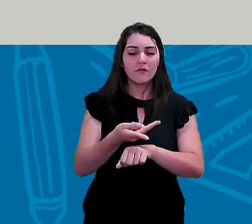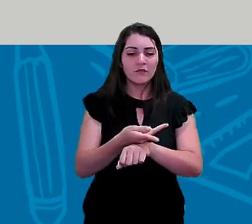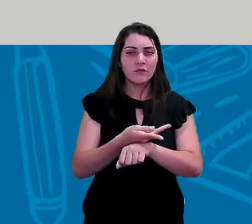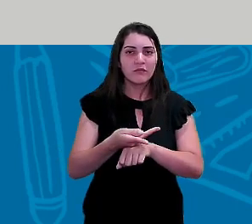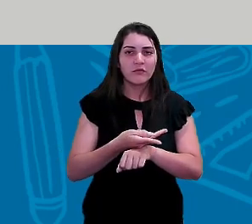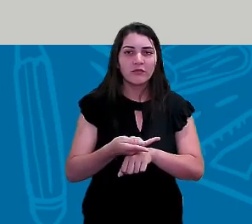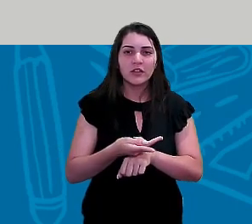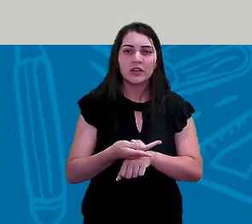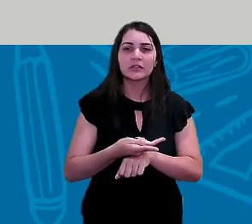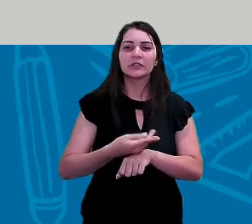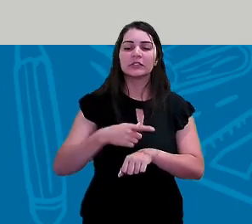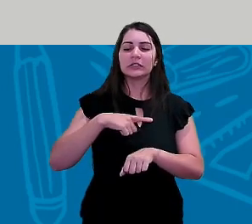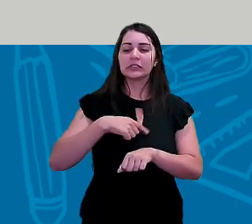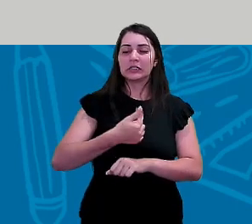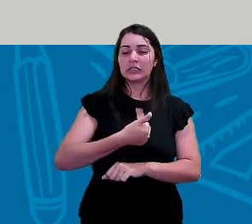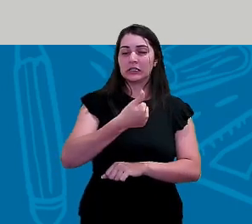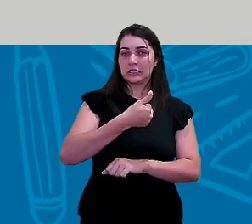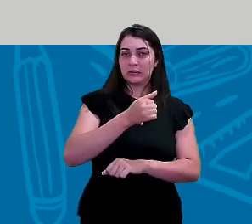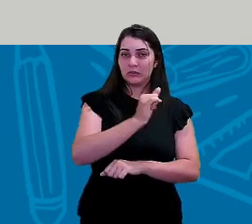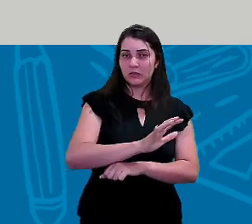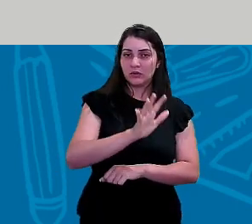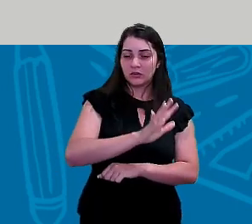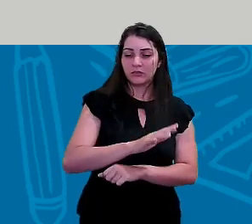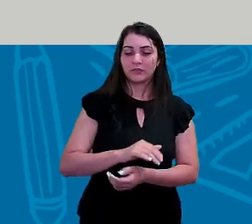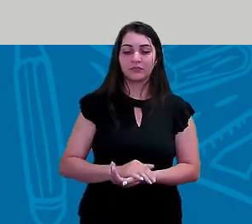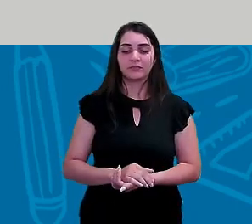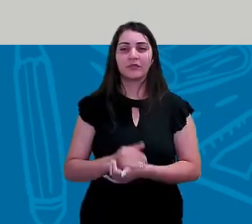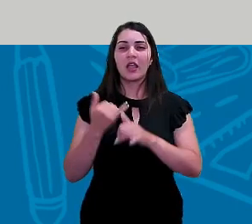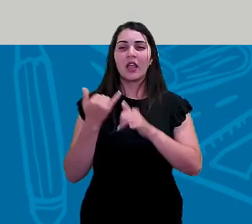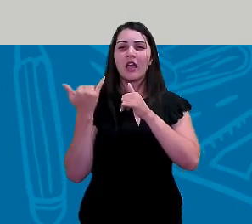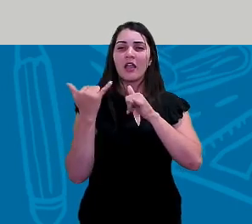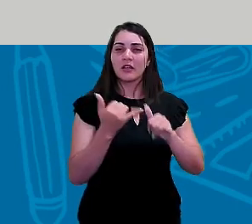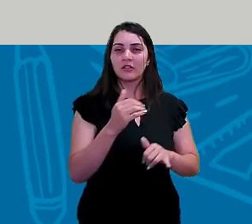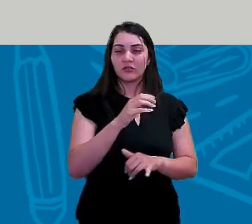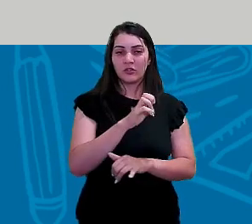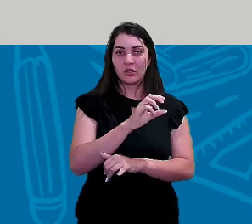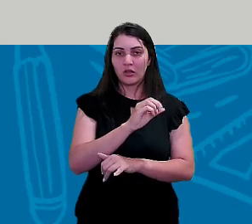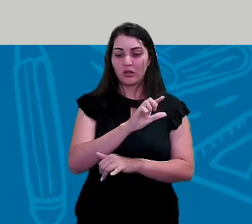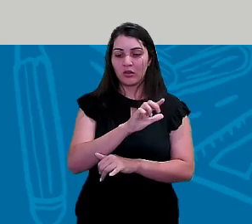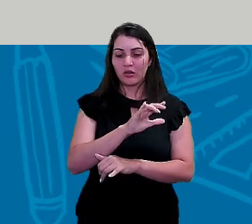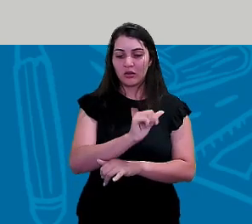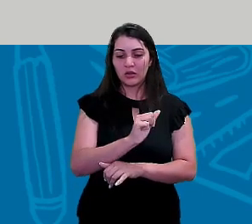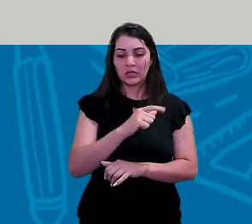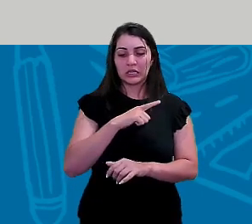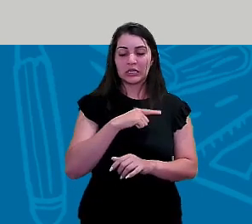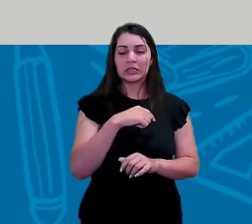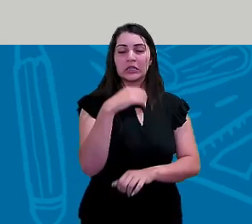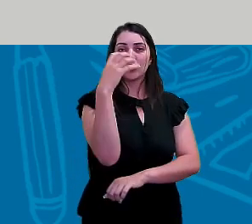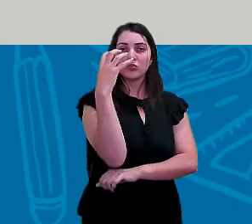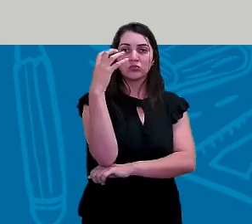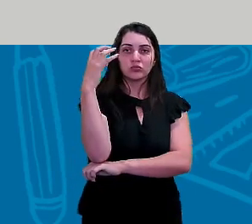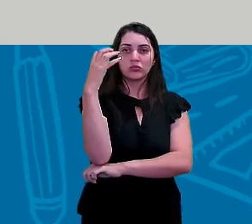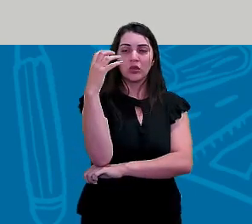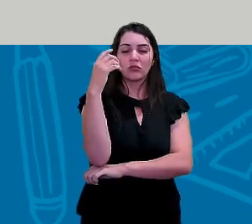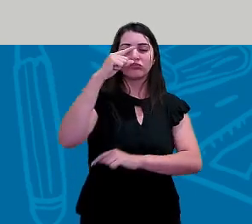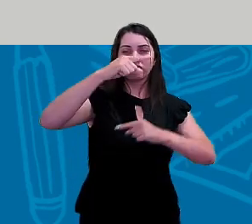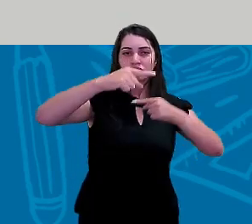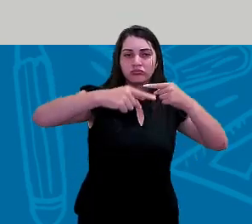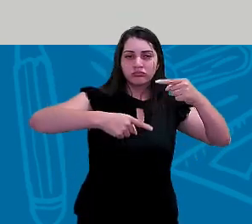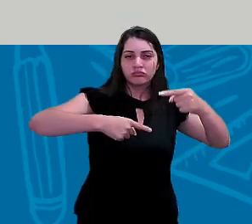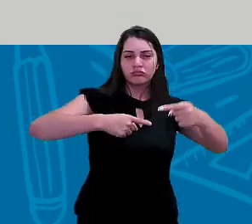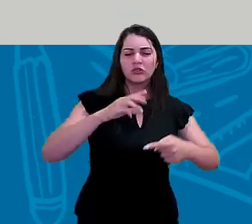verde que existe nessa primeira imagem. Energia eólica, que são aquelas torres ali, ó, branquinhas, que fica girando. Já viram